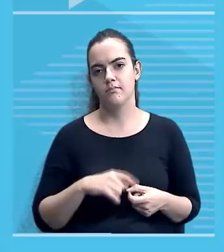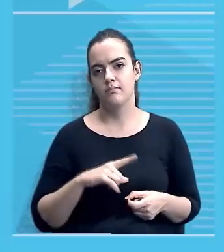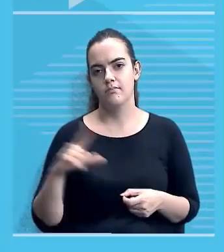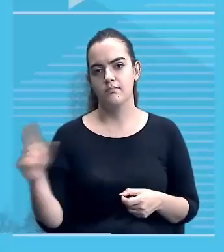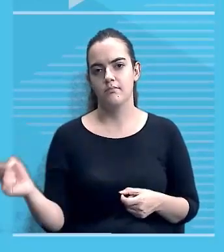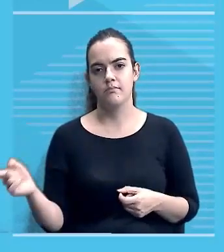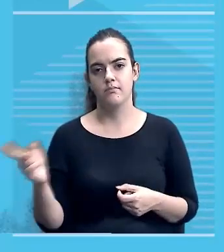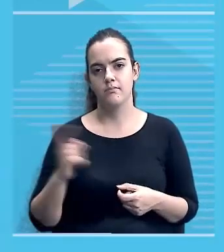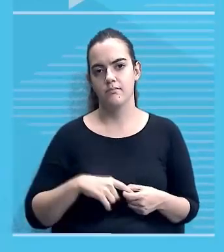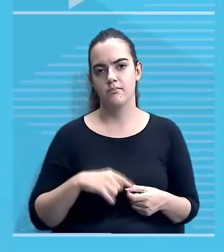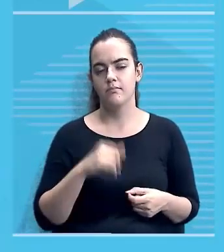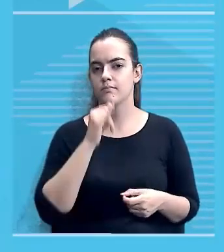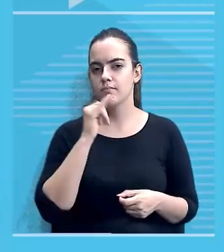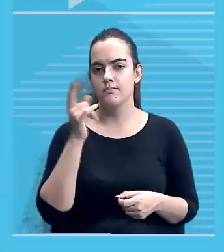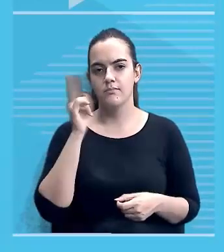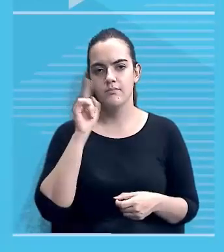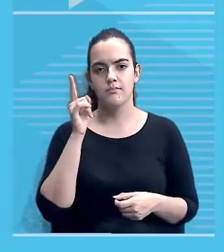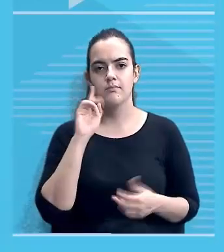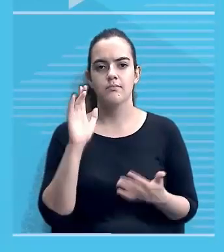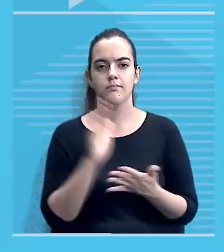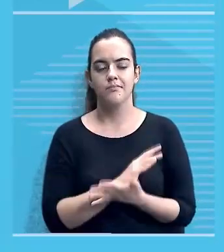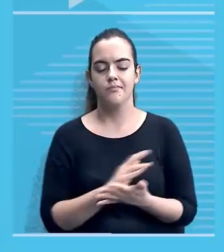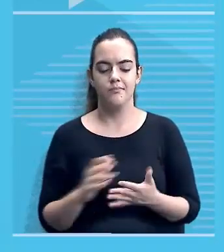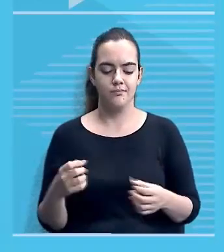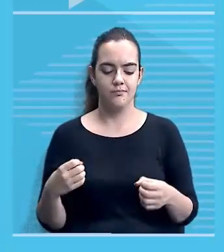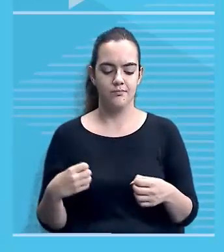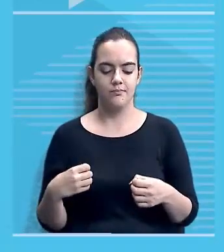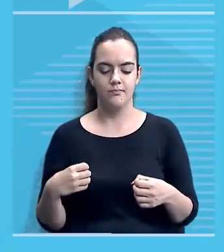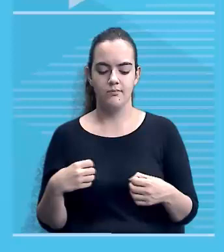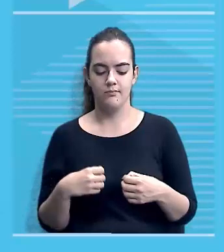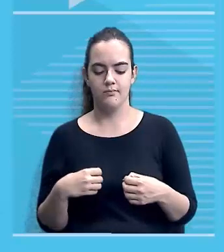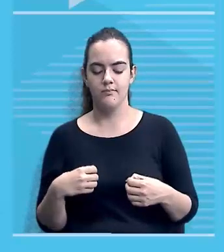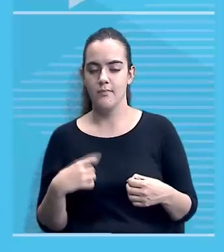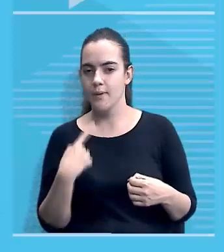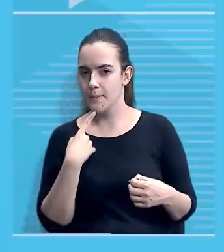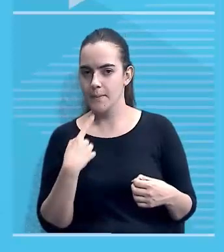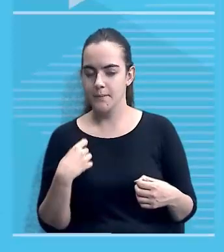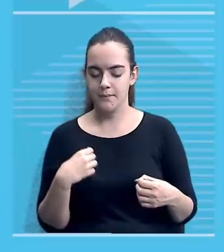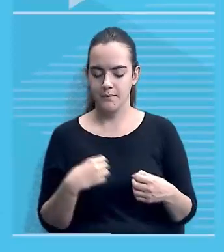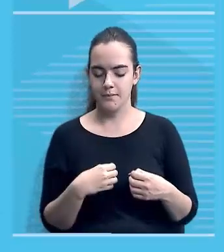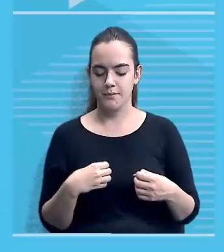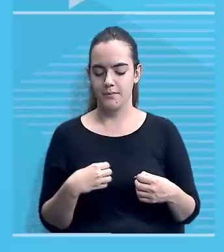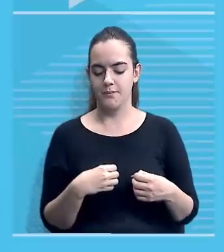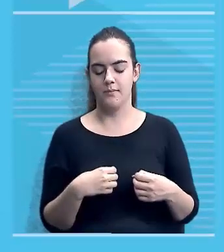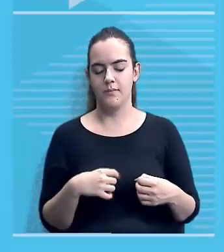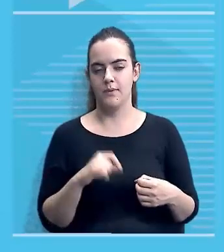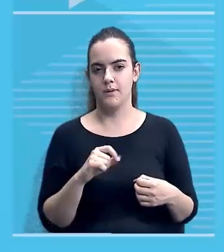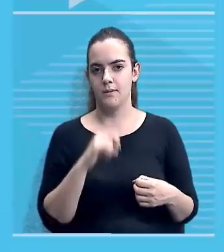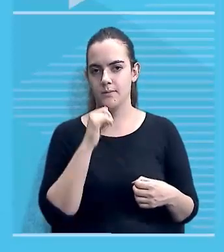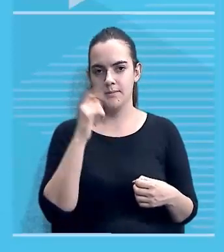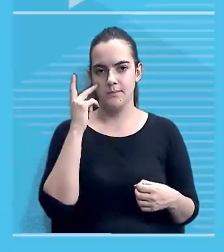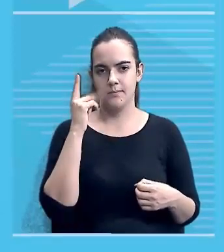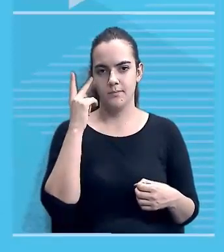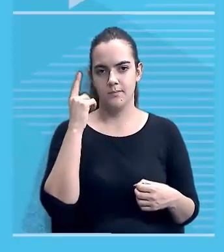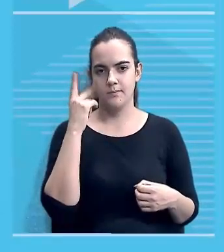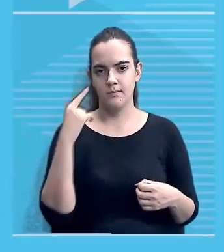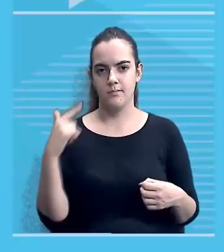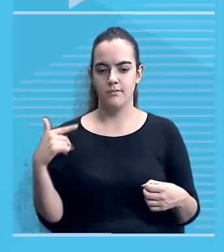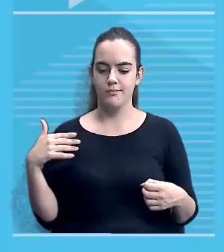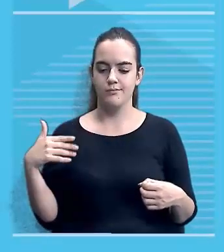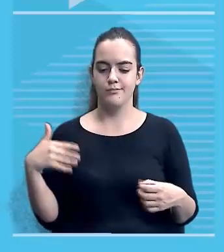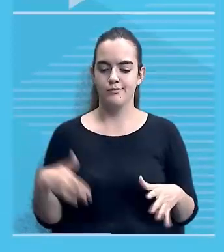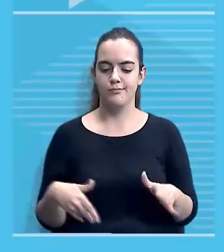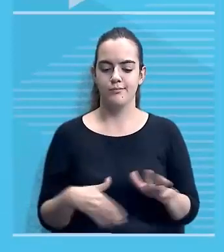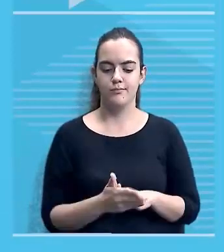em busca de algum serviço seja de saúde seja Comércio e aí no final da tarde volta para casa né isso